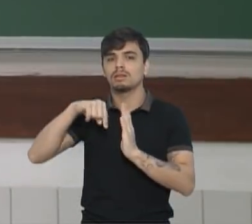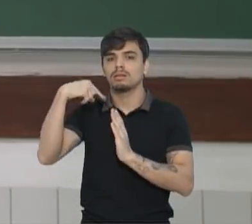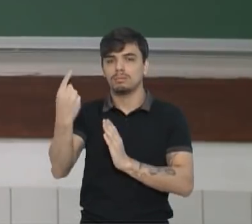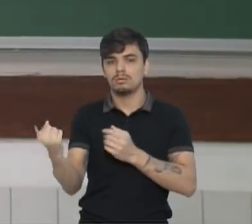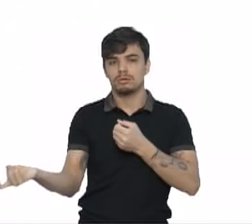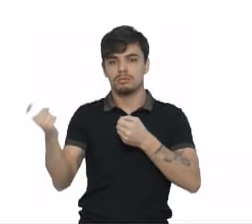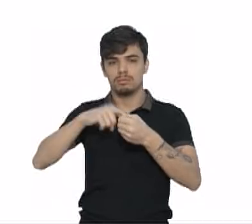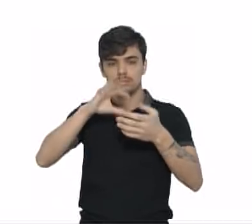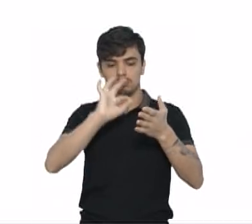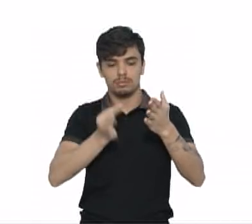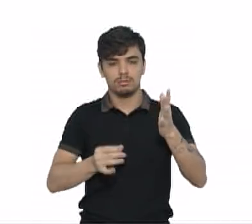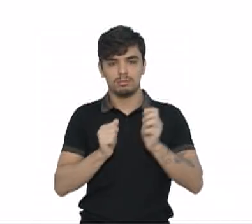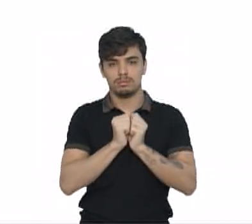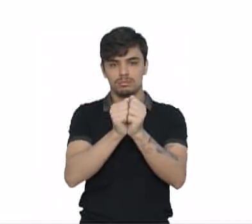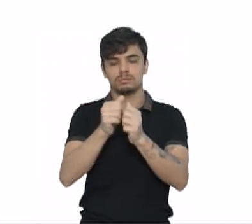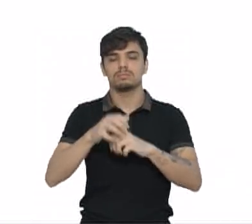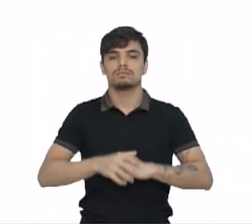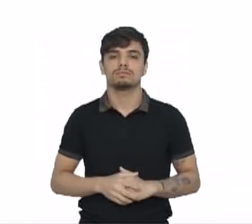correção.